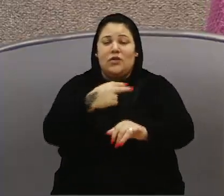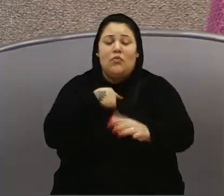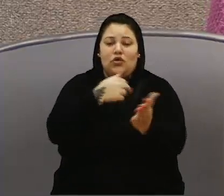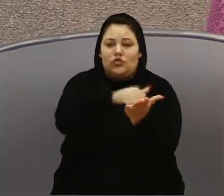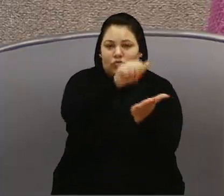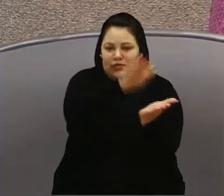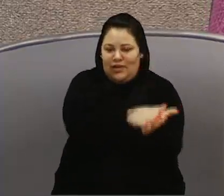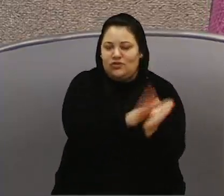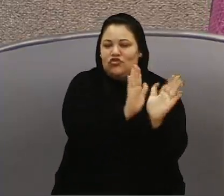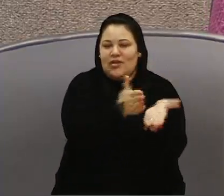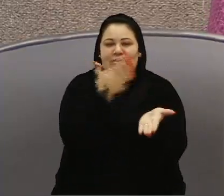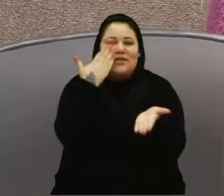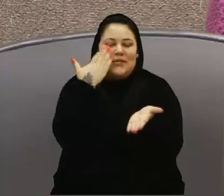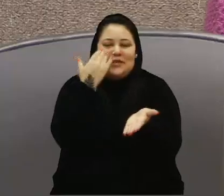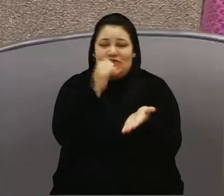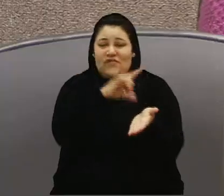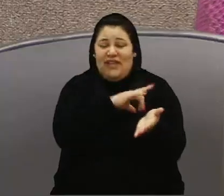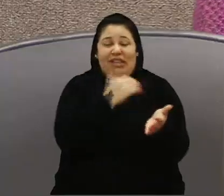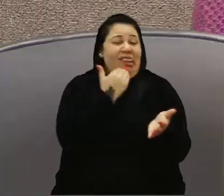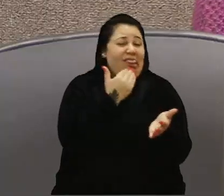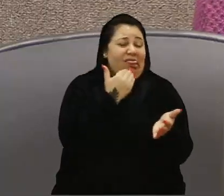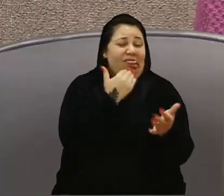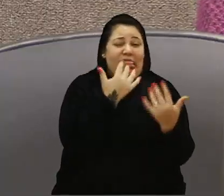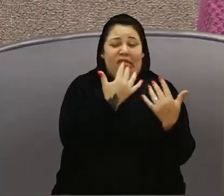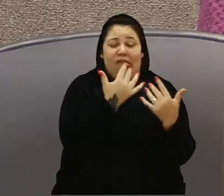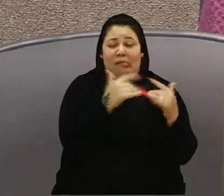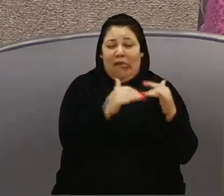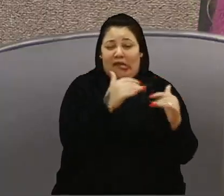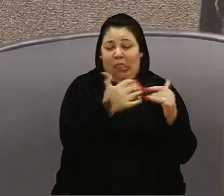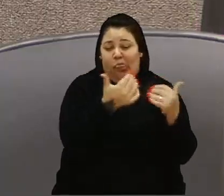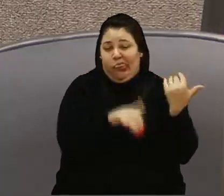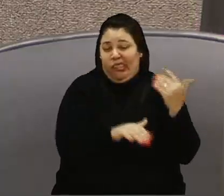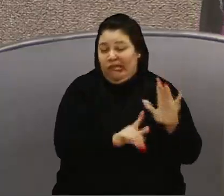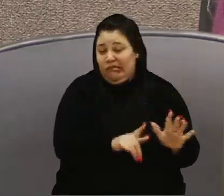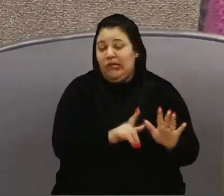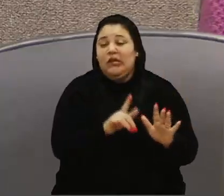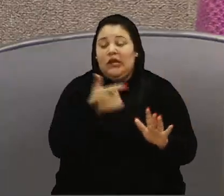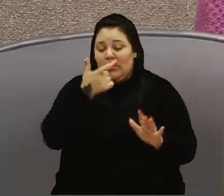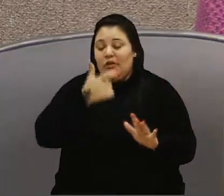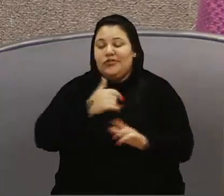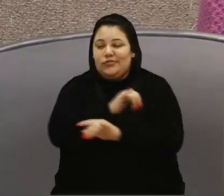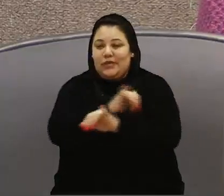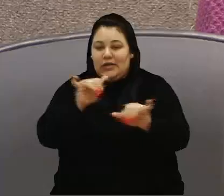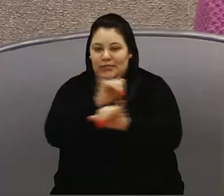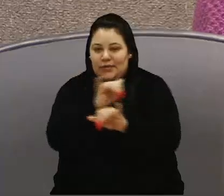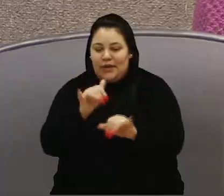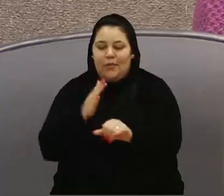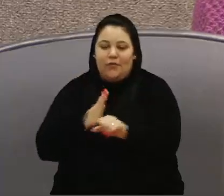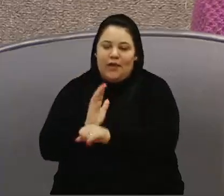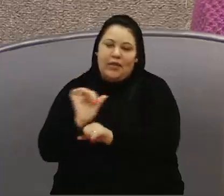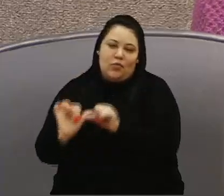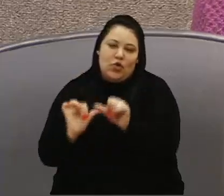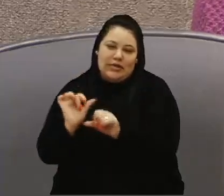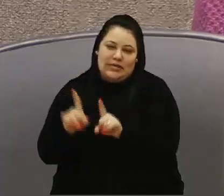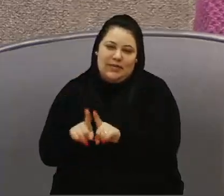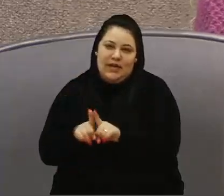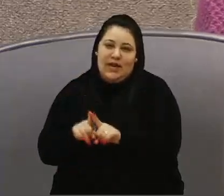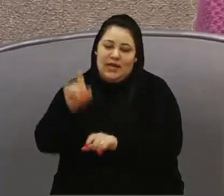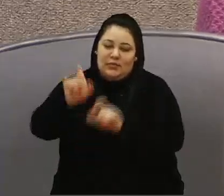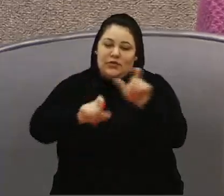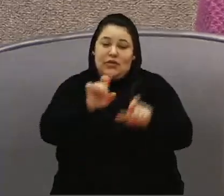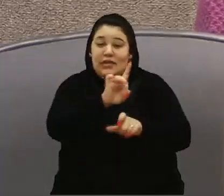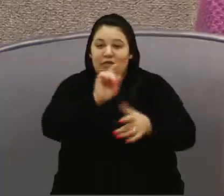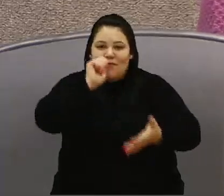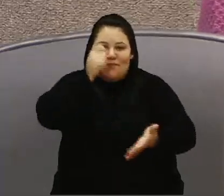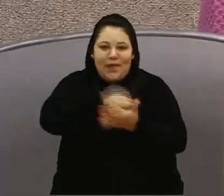se o equipamento está estragado. E eu acho que é mais ou menos uma campanha assim, até que seja aprovado qualquer tipo de mudança, né? Que as pessoas não façam o pagamento